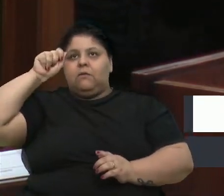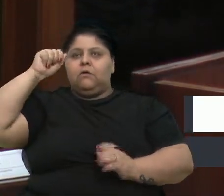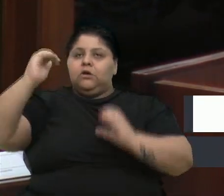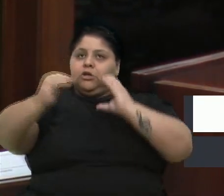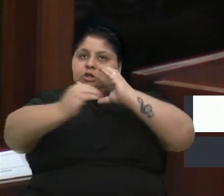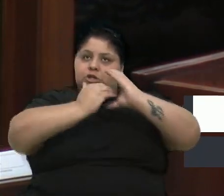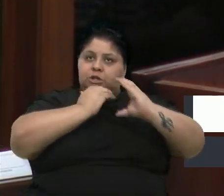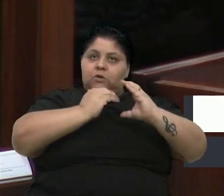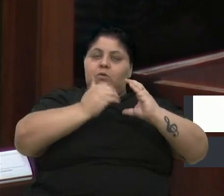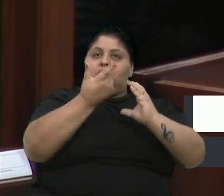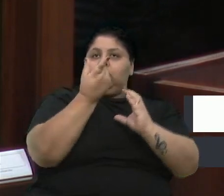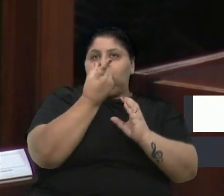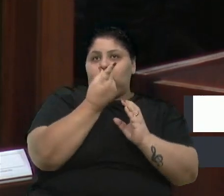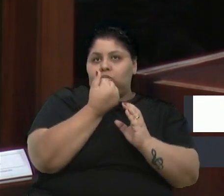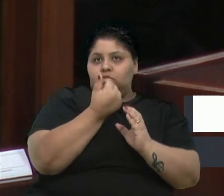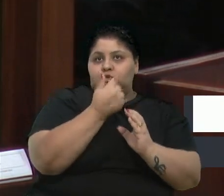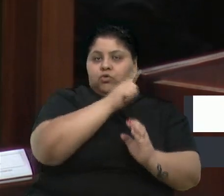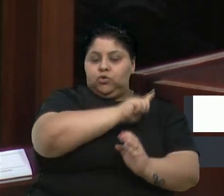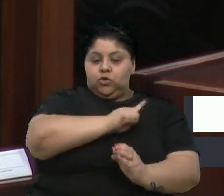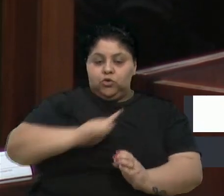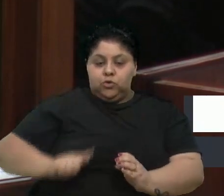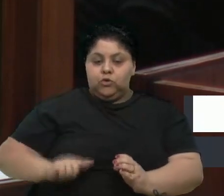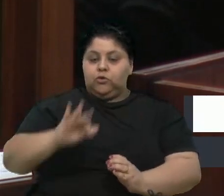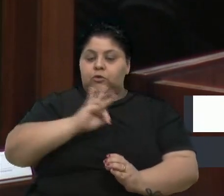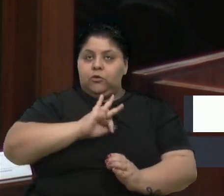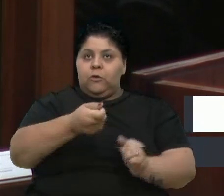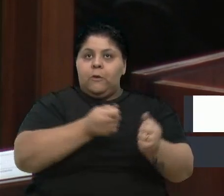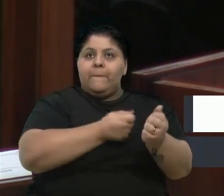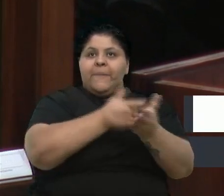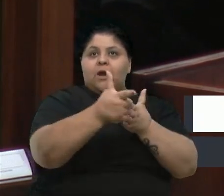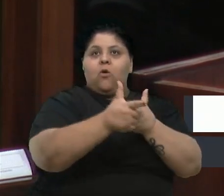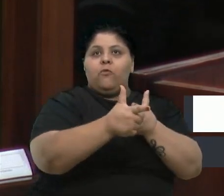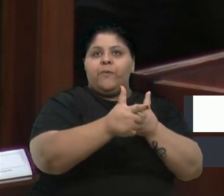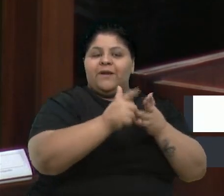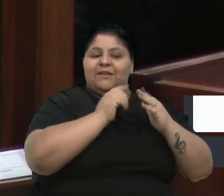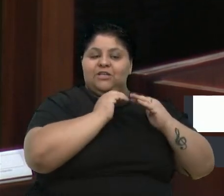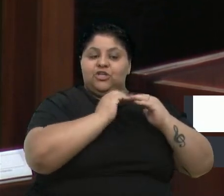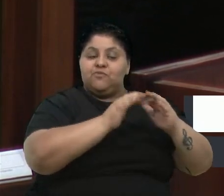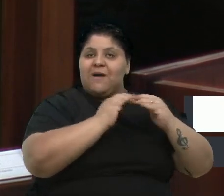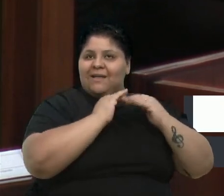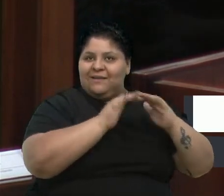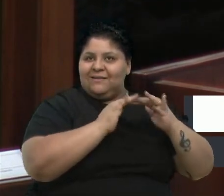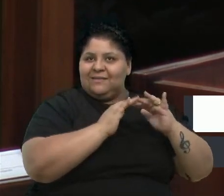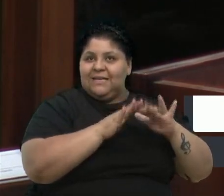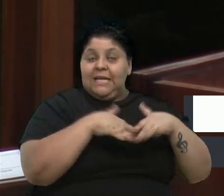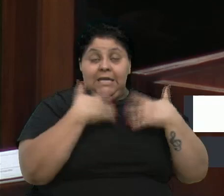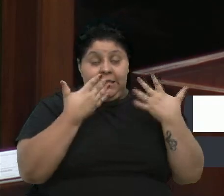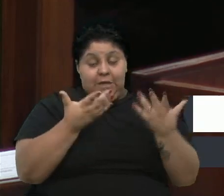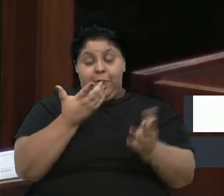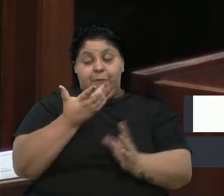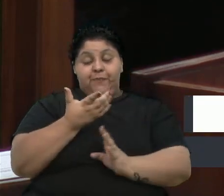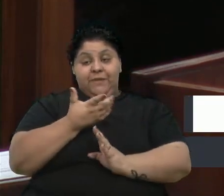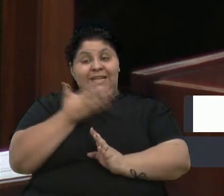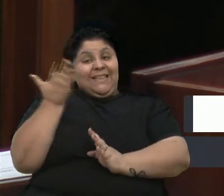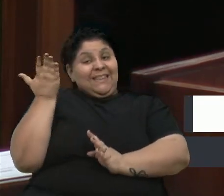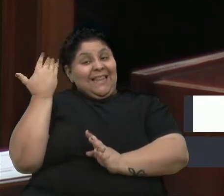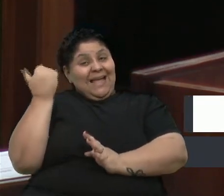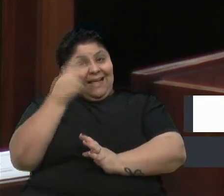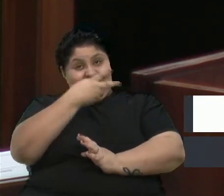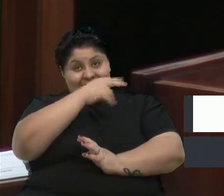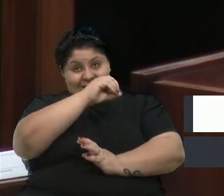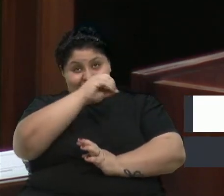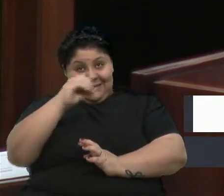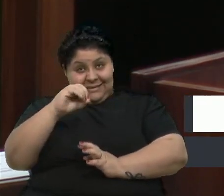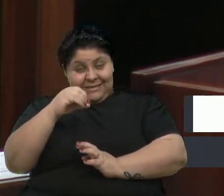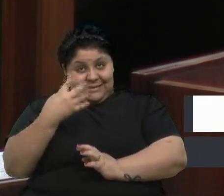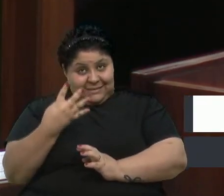federal para a compra de maquinário. E aí eu quero dizer que lá em 2004,